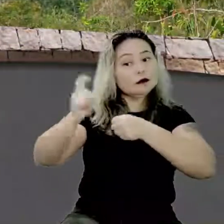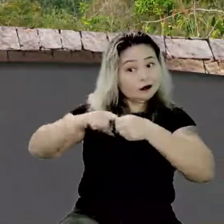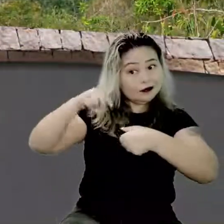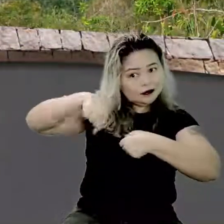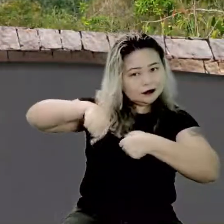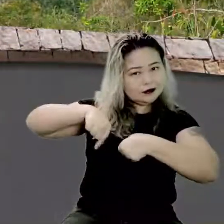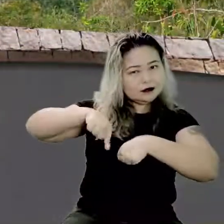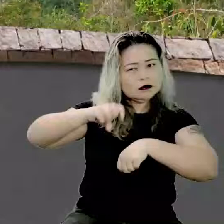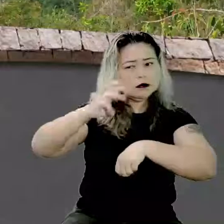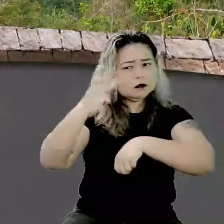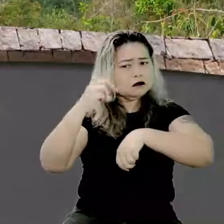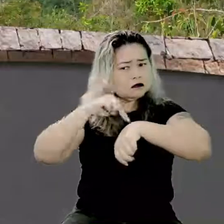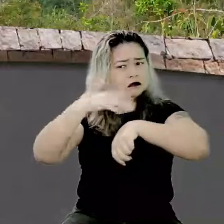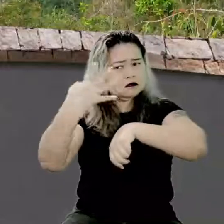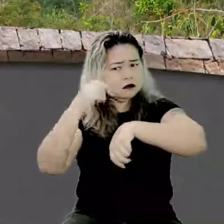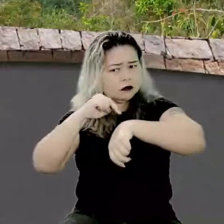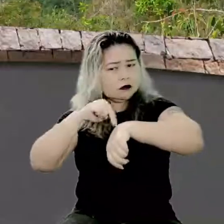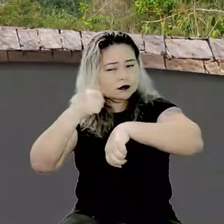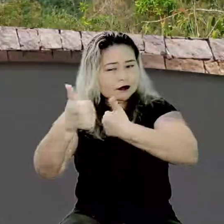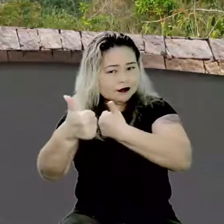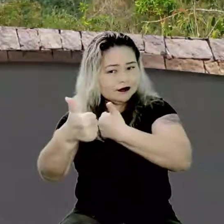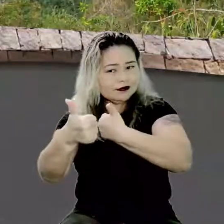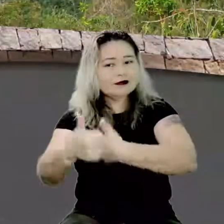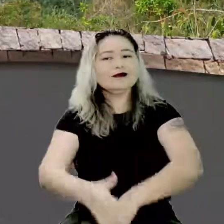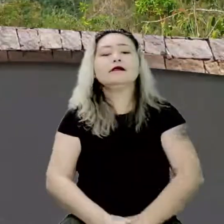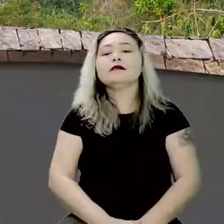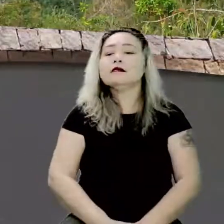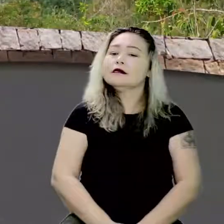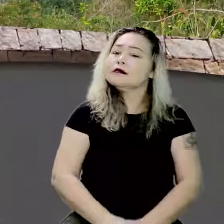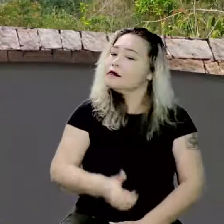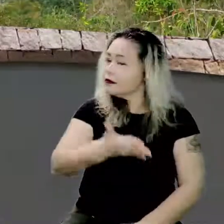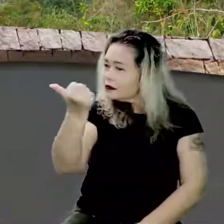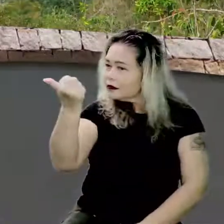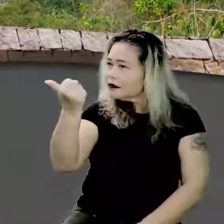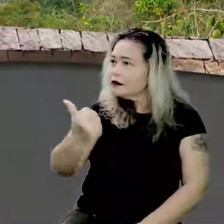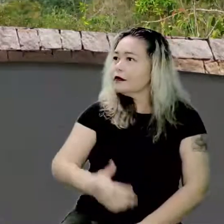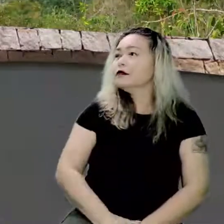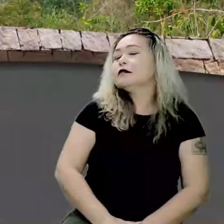volta. Vamos dar uns 3, 4 minutinhos, beleza? Vamos lá.